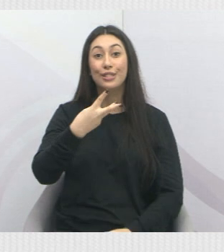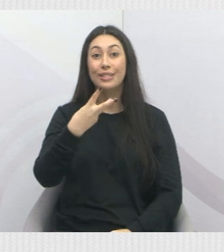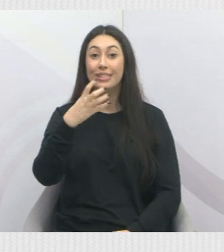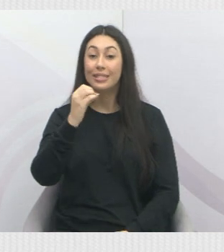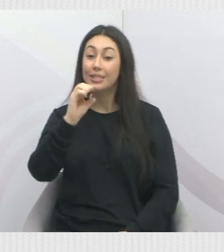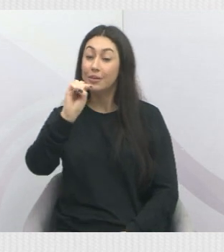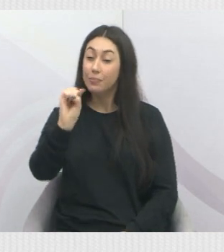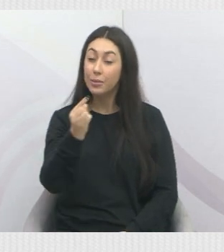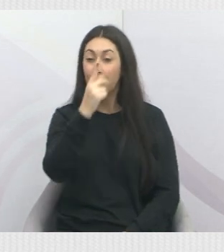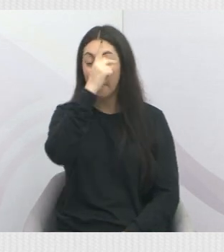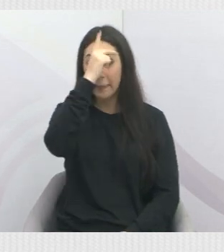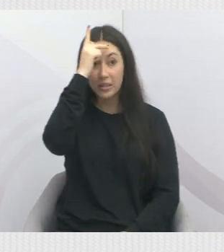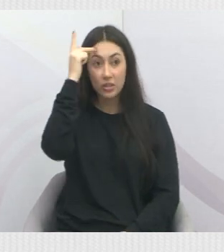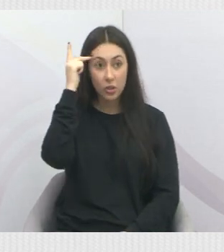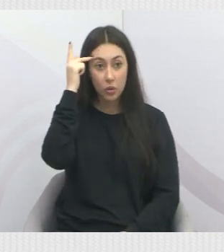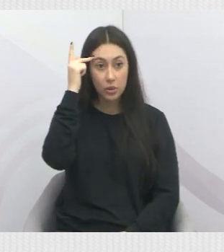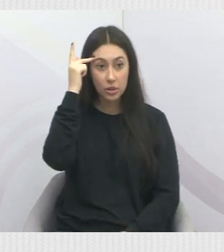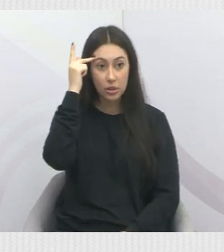habitantes,